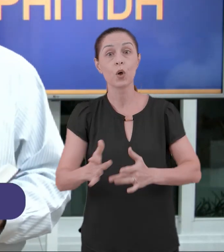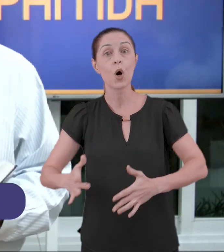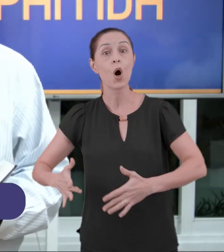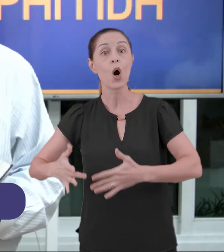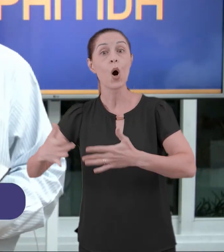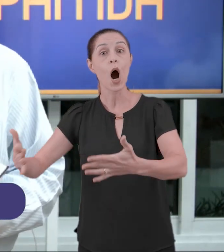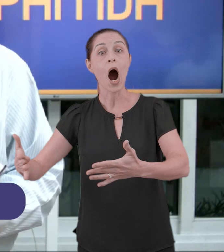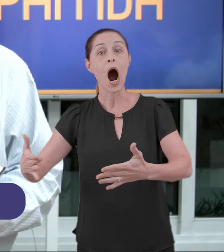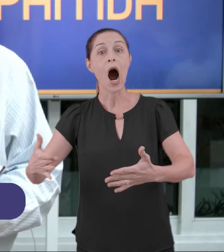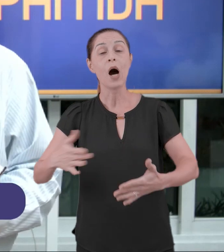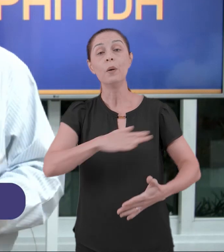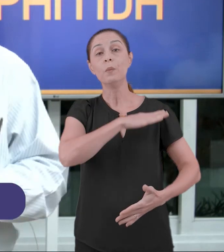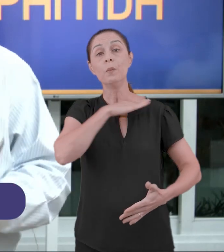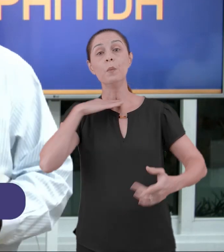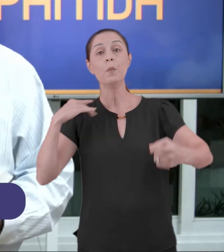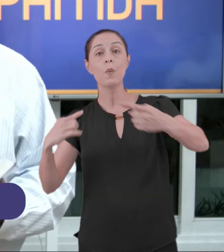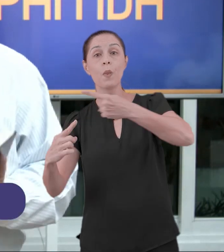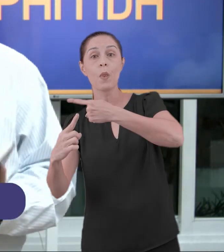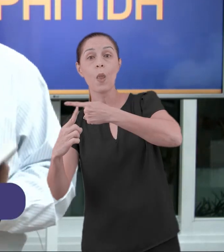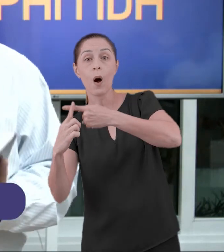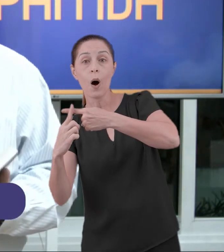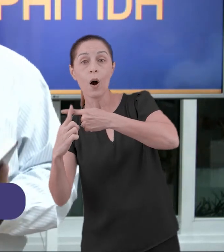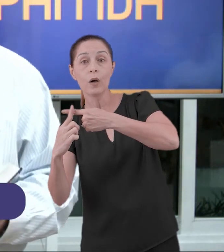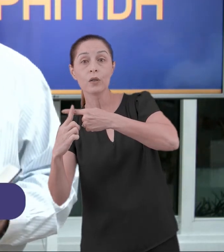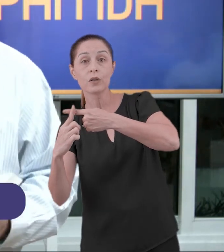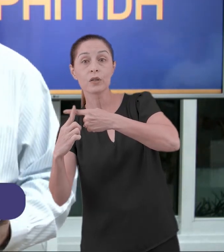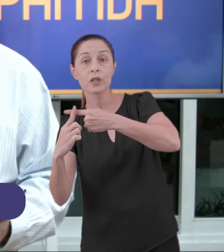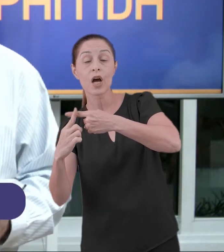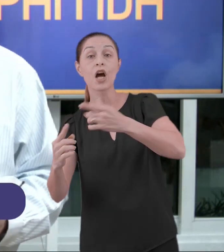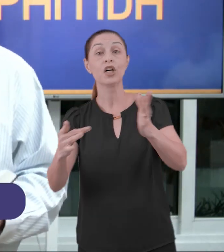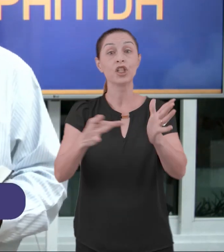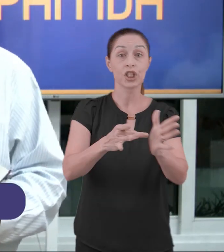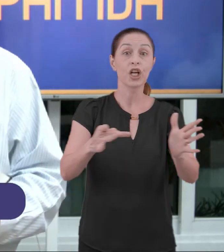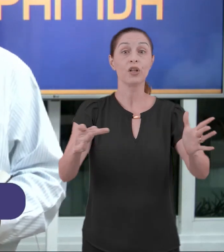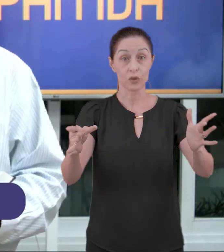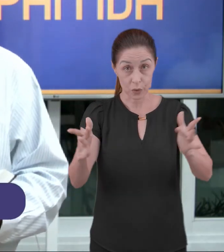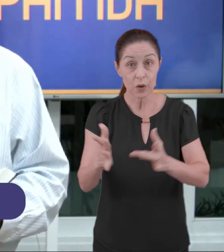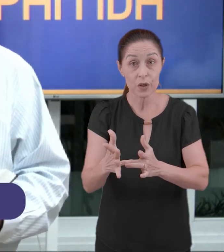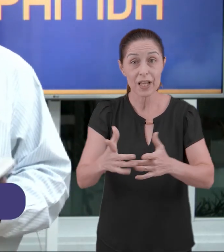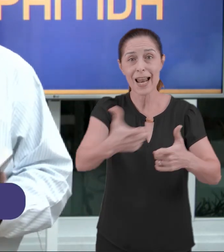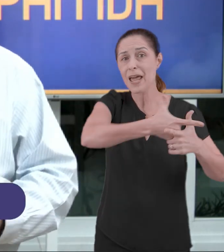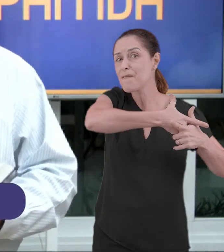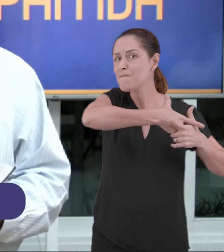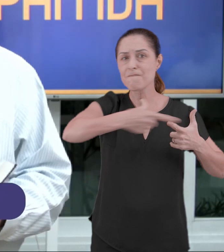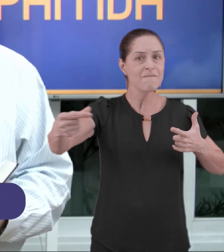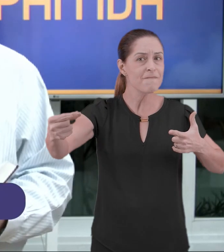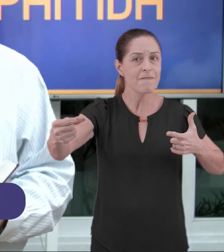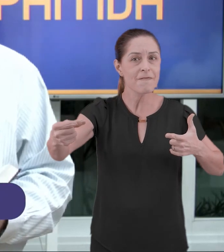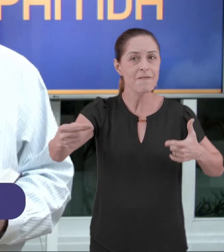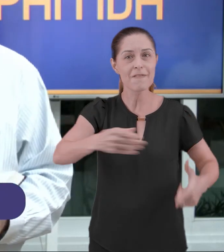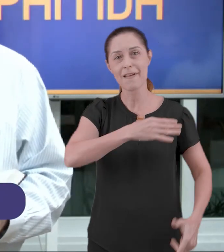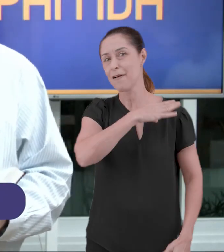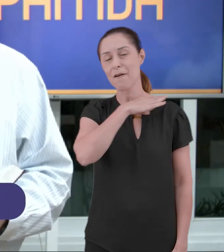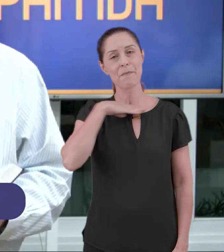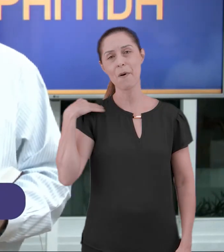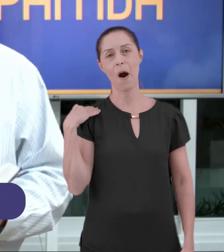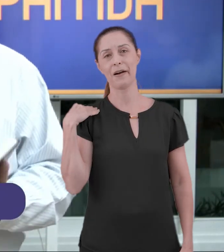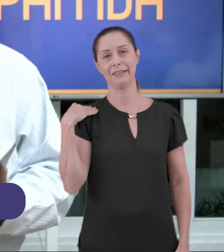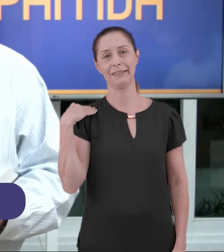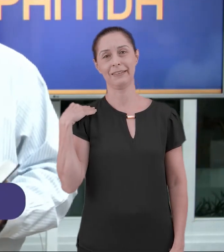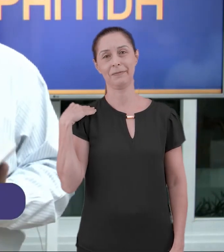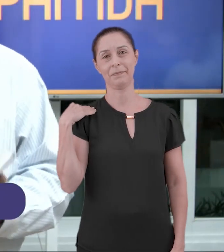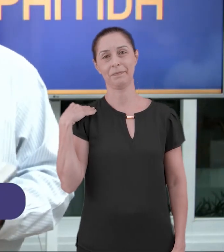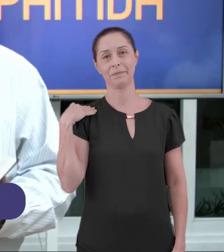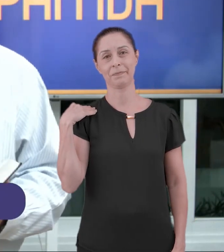ressuscitou, ele resolveu definitivamente a causa do sofrimento. Porque